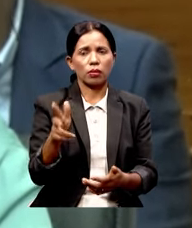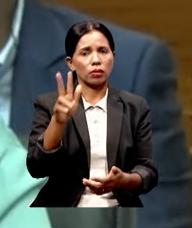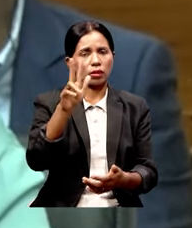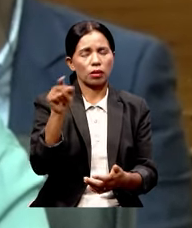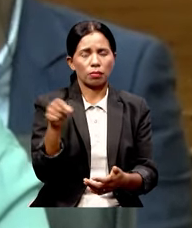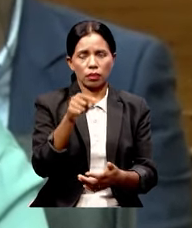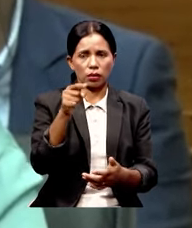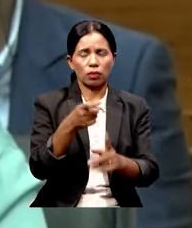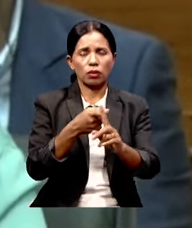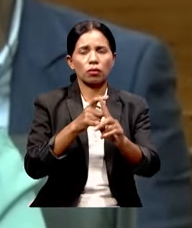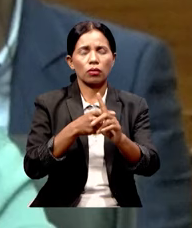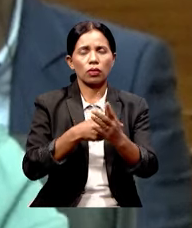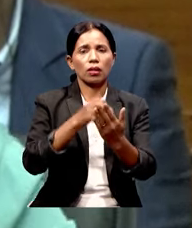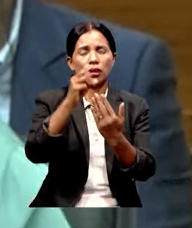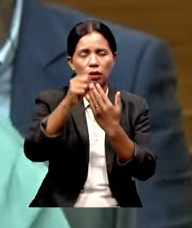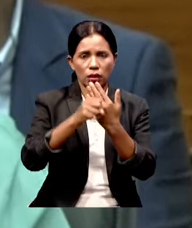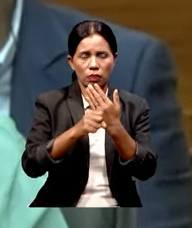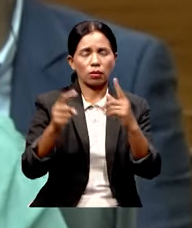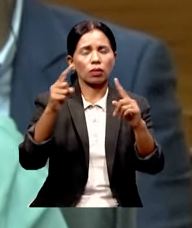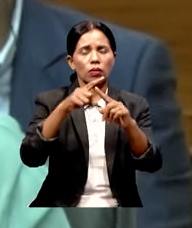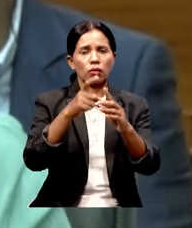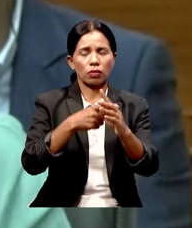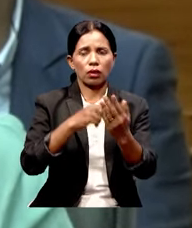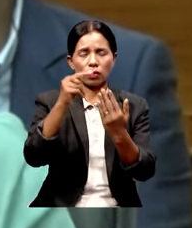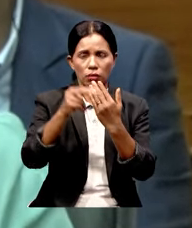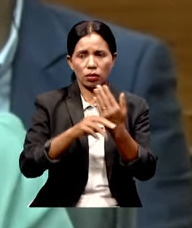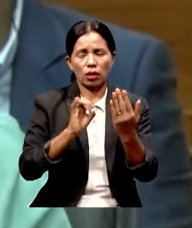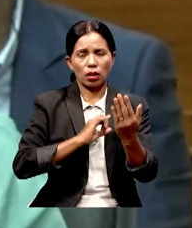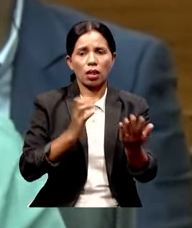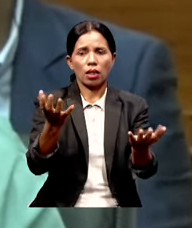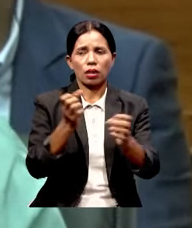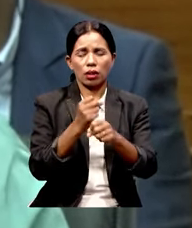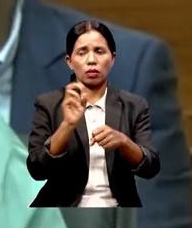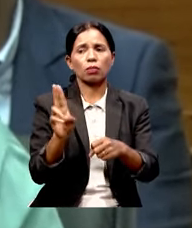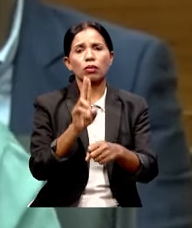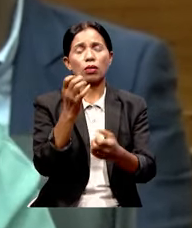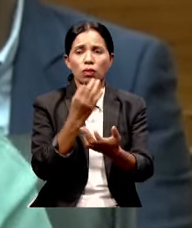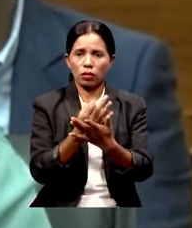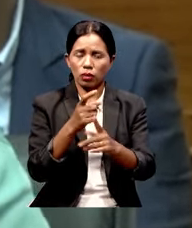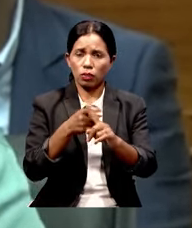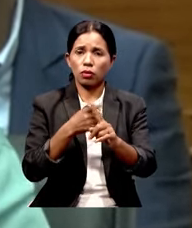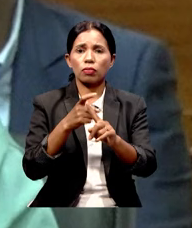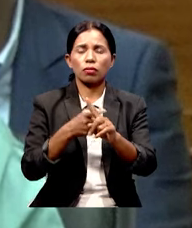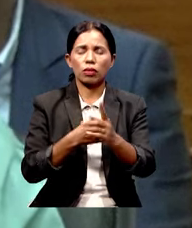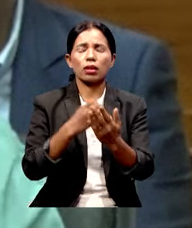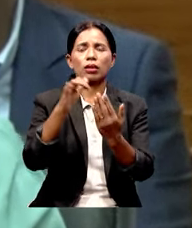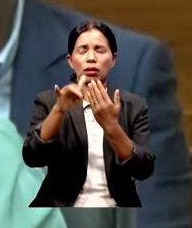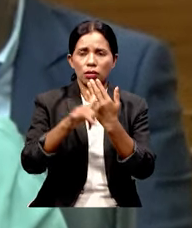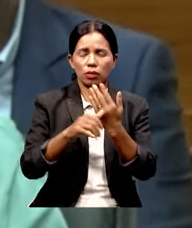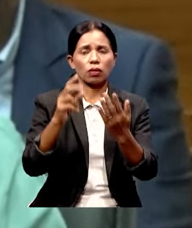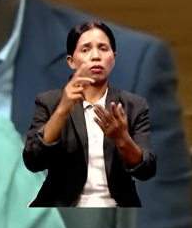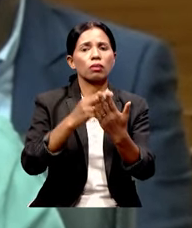396.877.913 k 23% setembro to novembro e cusliu ao caracalo execução orçamento russo janeiro até